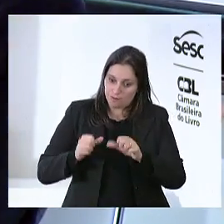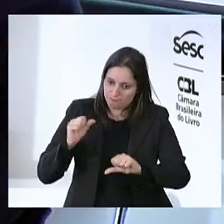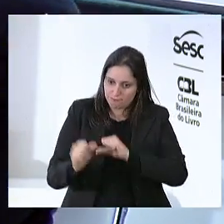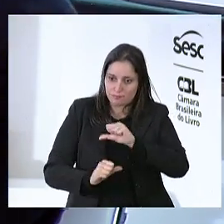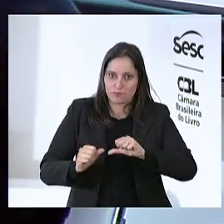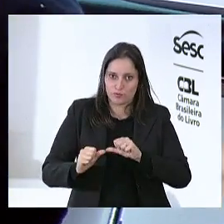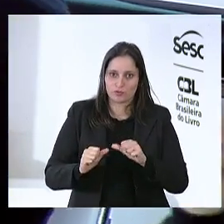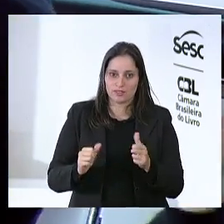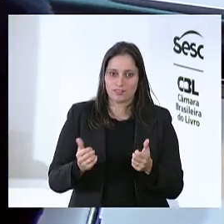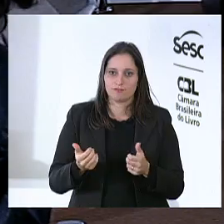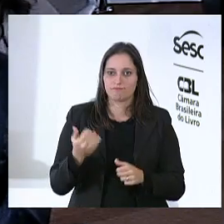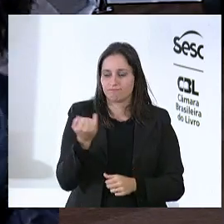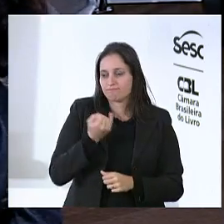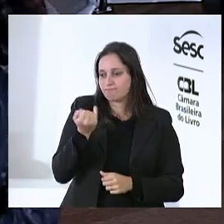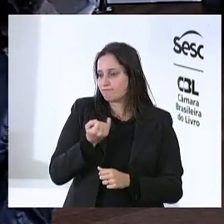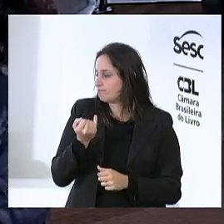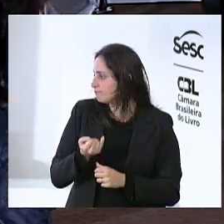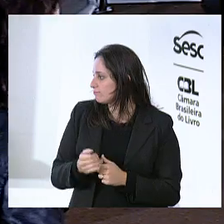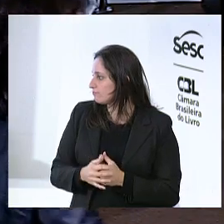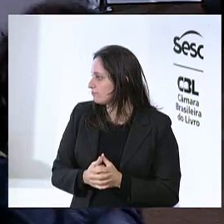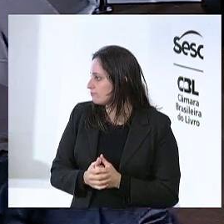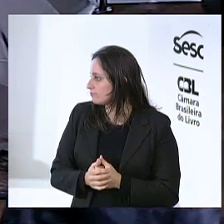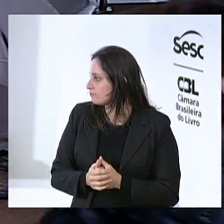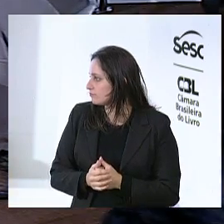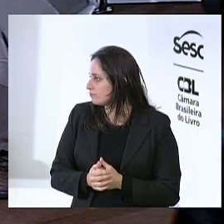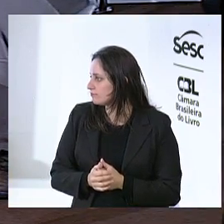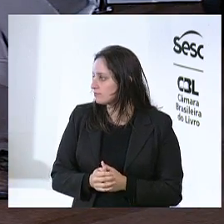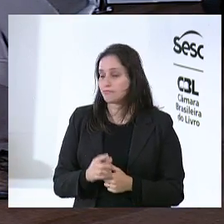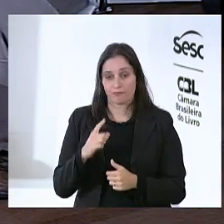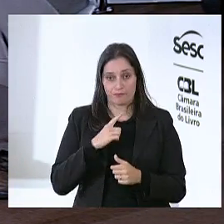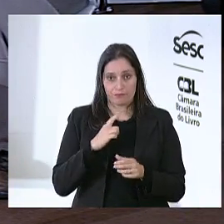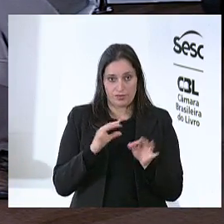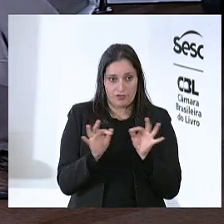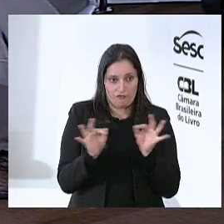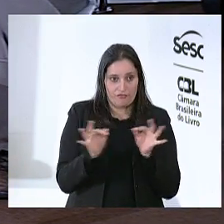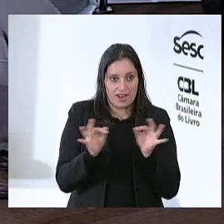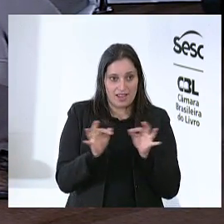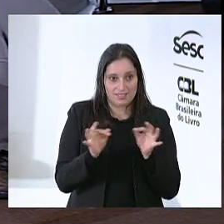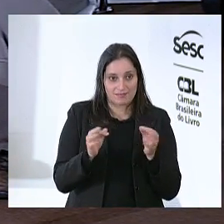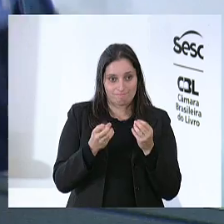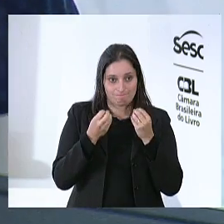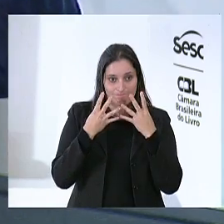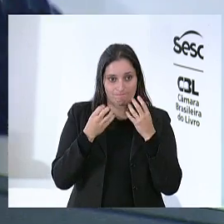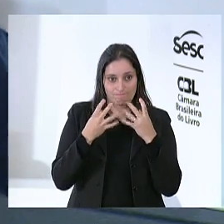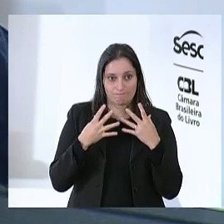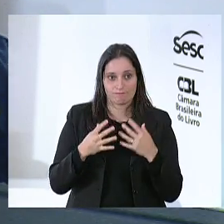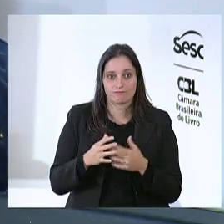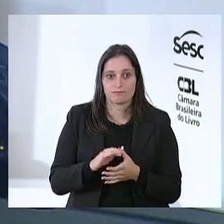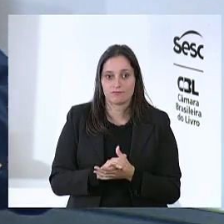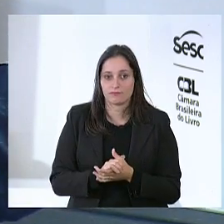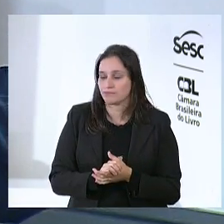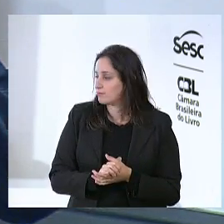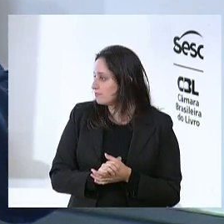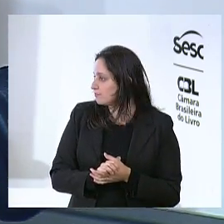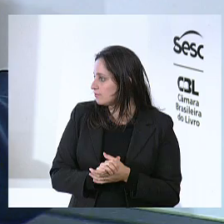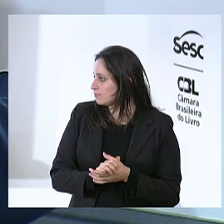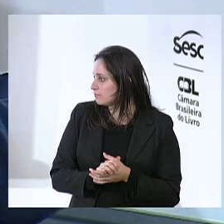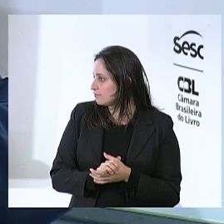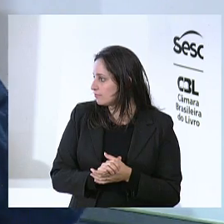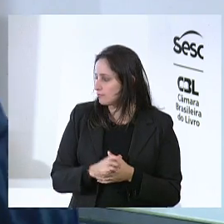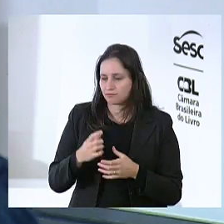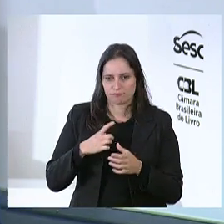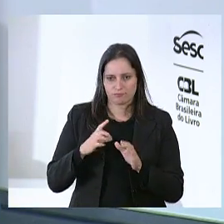é importante. Tem uma frase, uma pergunta. Tem uma frase muito simpática, diz assim, avanti popolo, pero no